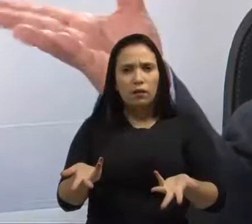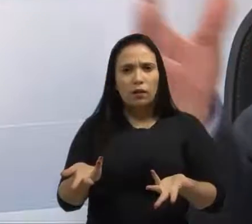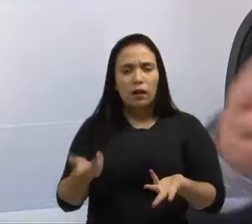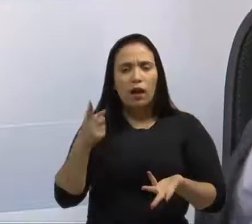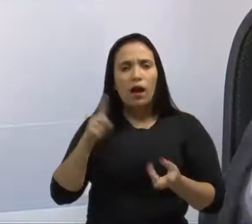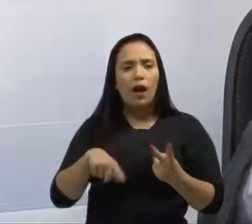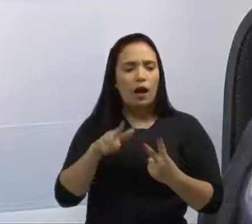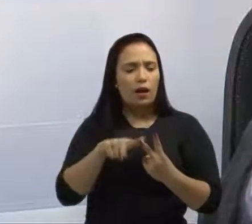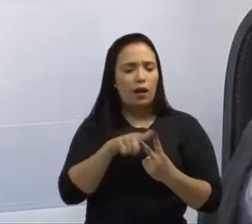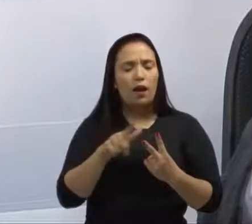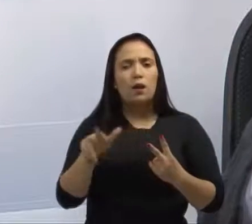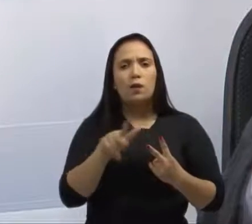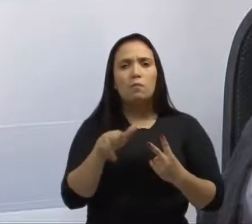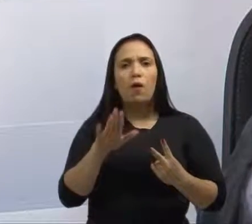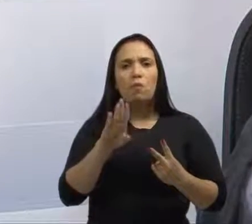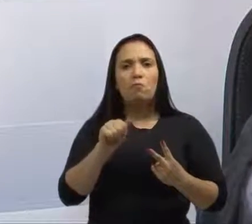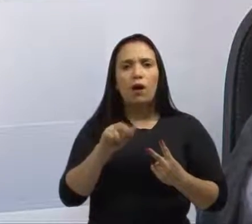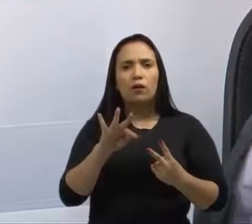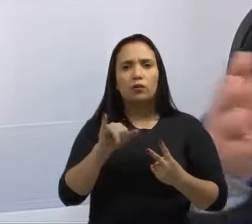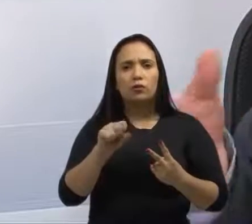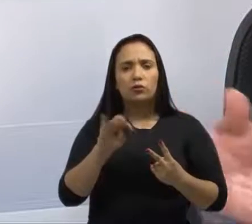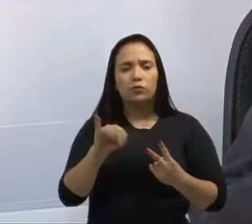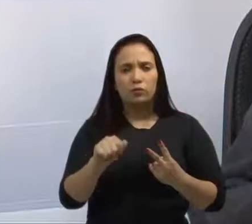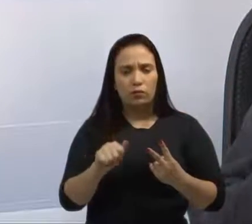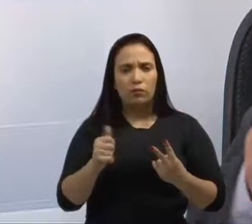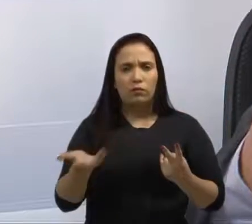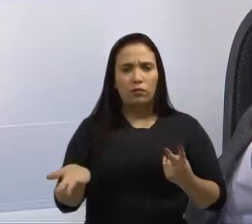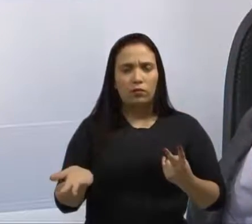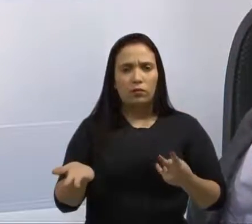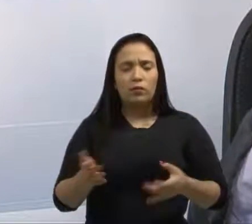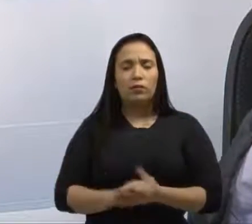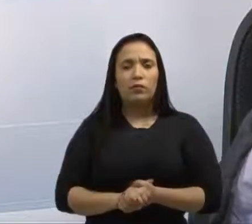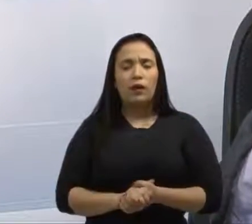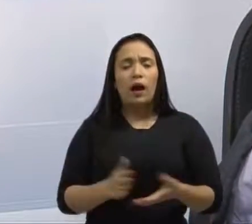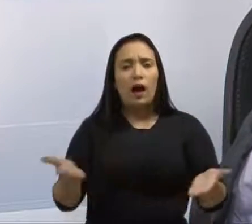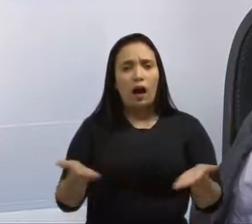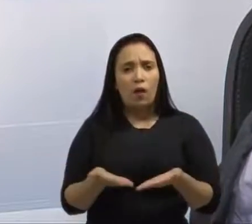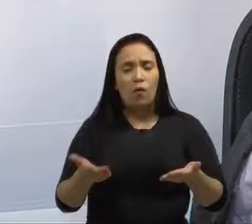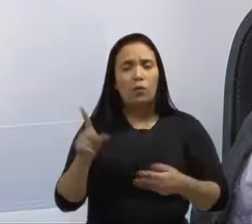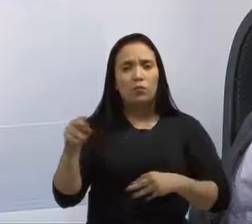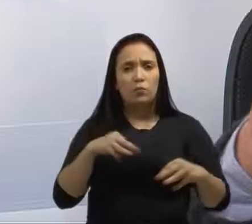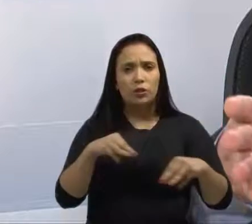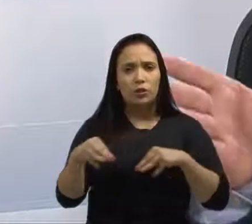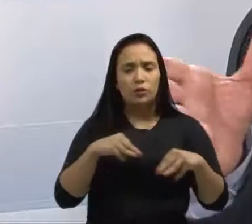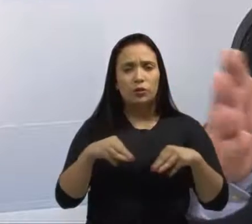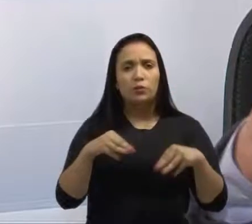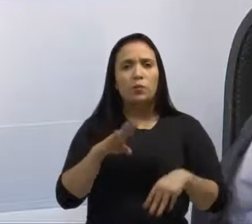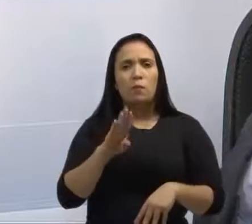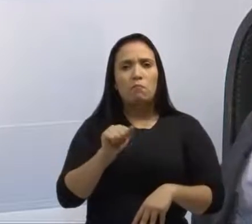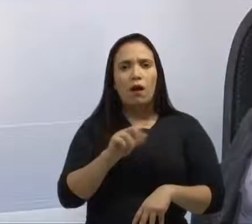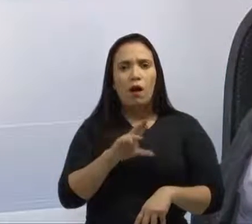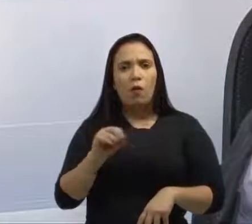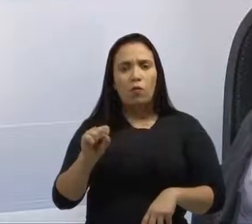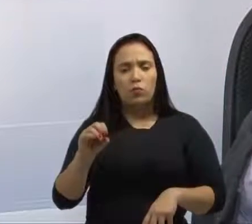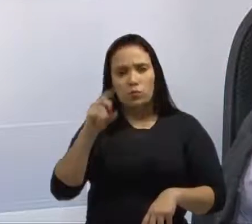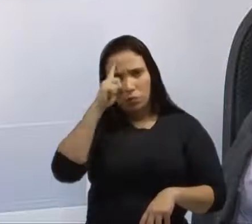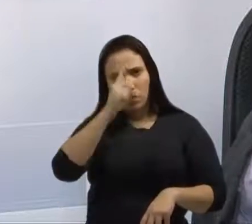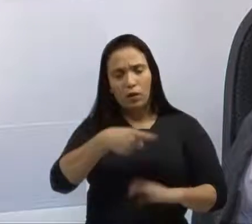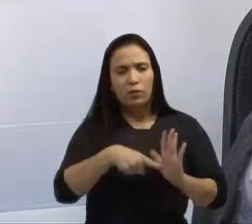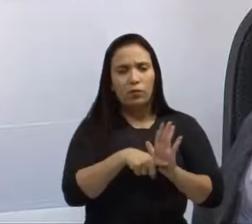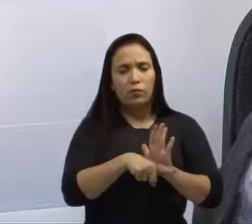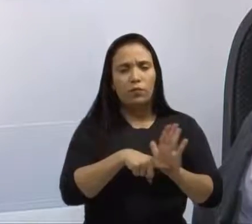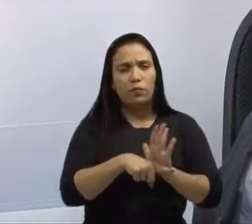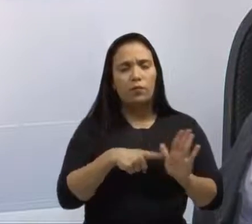como os irmãos Batistas. Um cara que agora o ministro Barroso mandou quebrar o sigilo